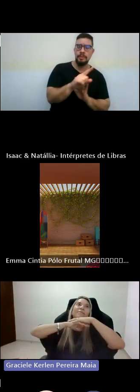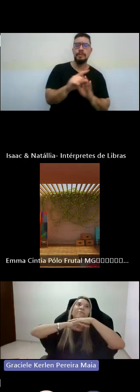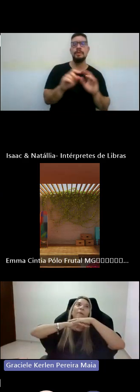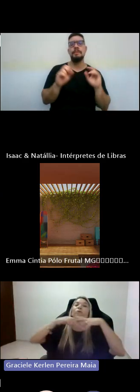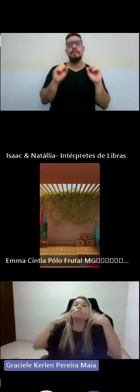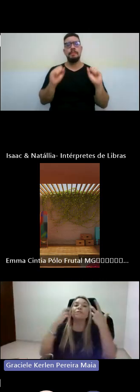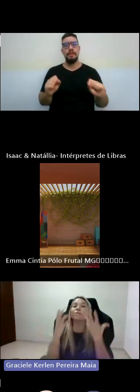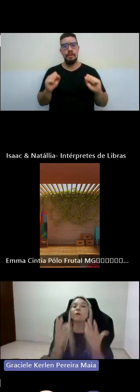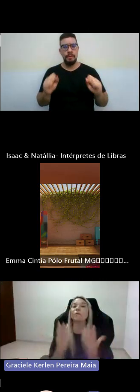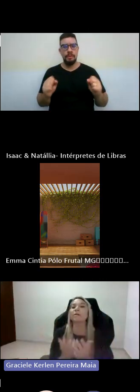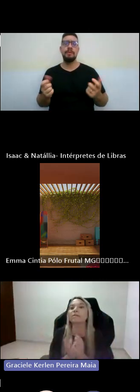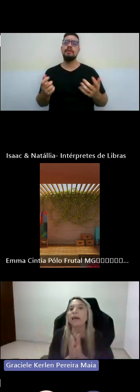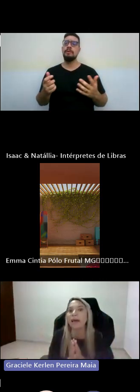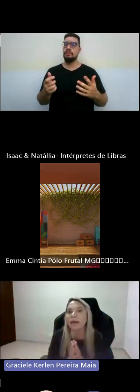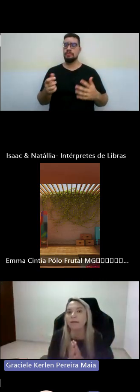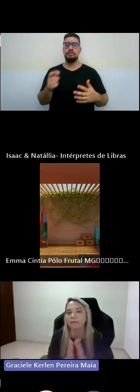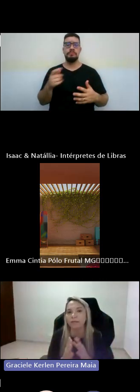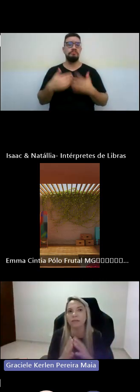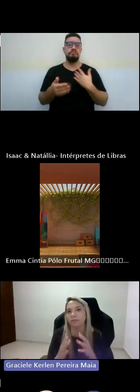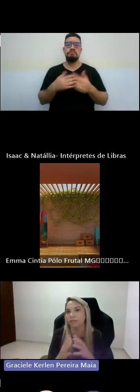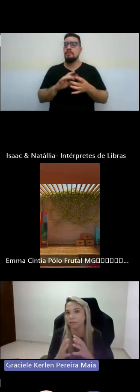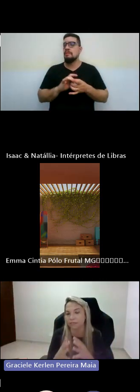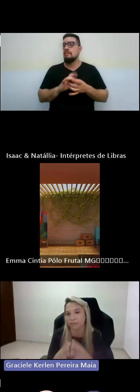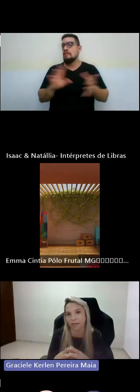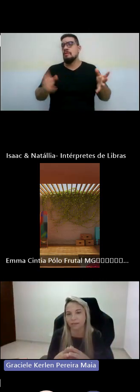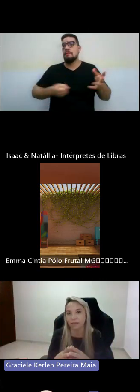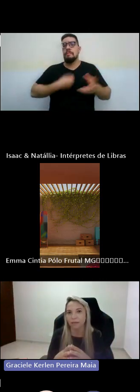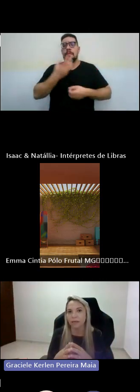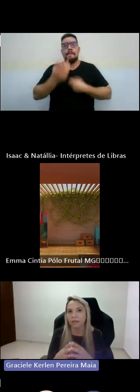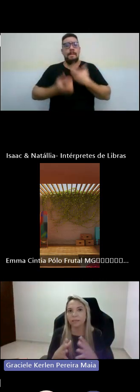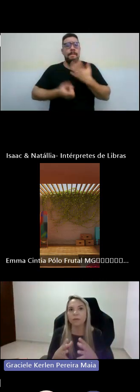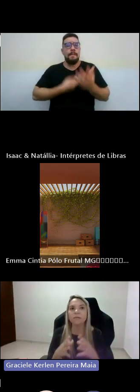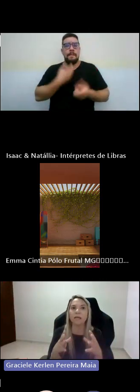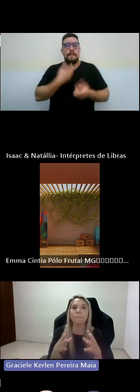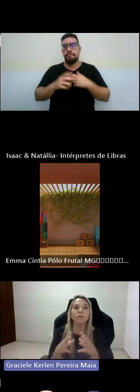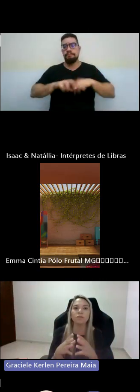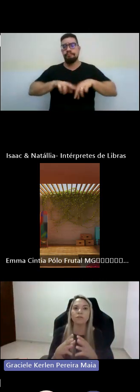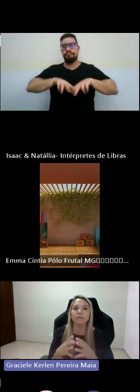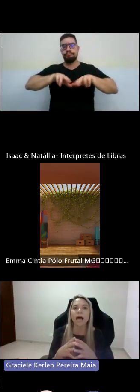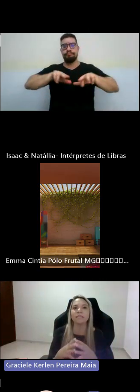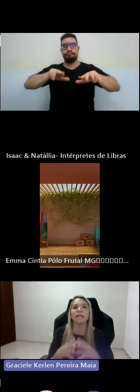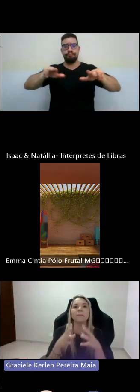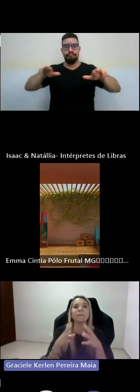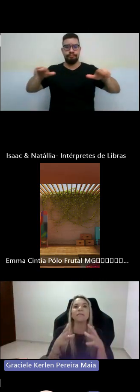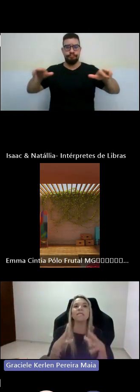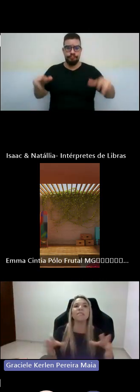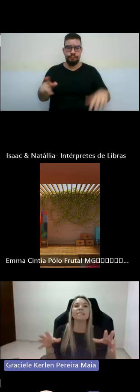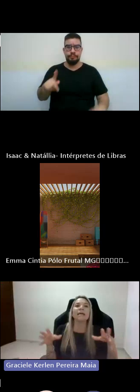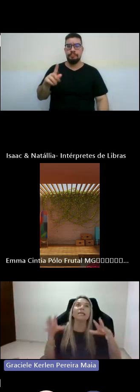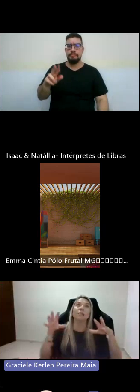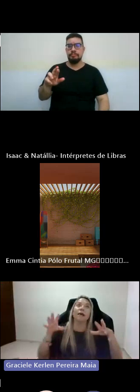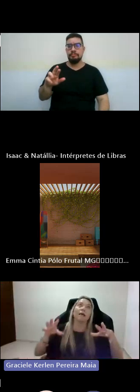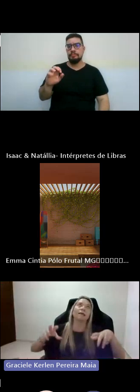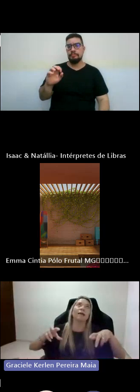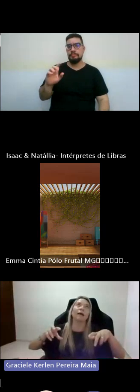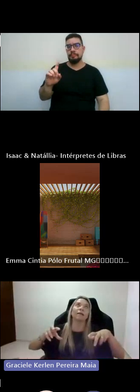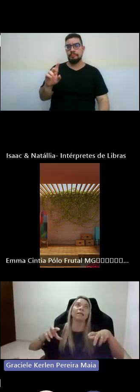Eu posso produzir o que eu quiser usando língua de sinais. Então, assim, a produtividade, ela é a capacidade de